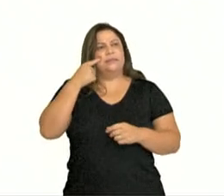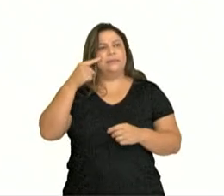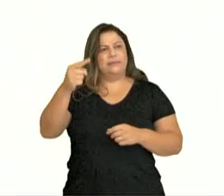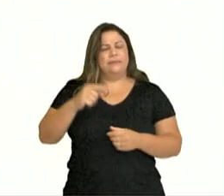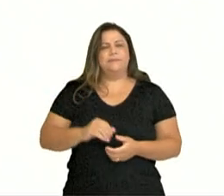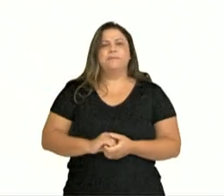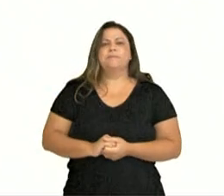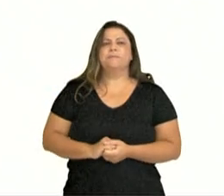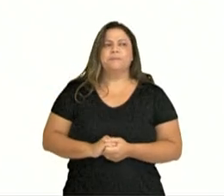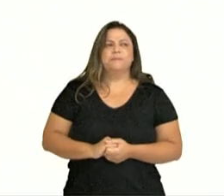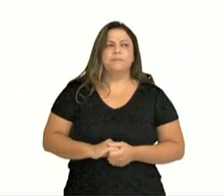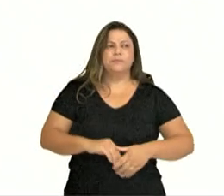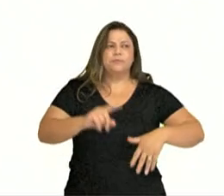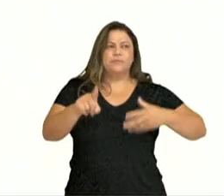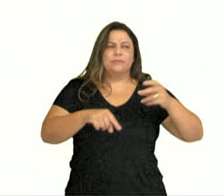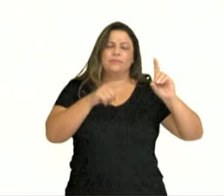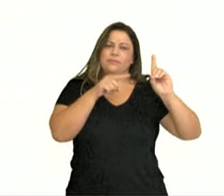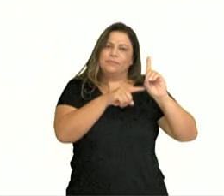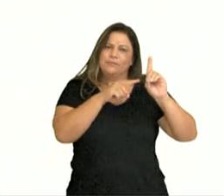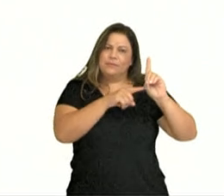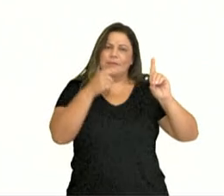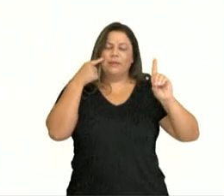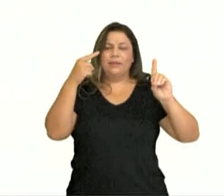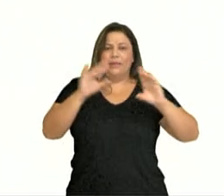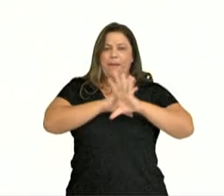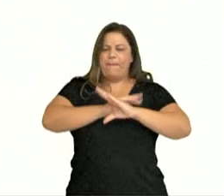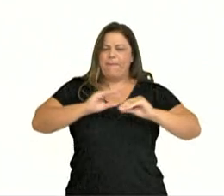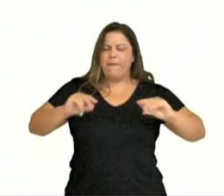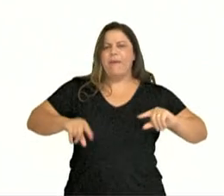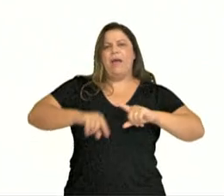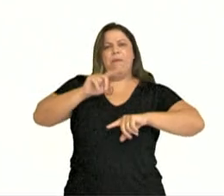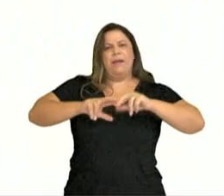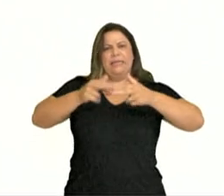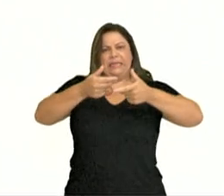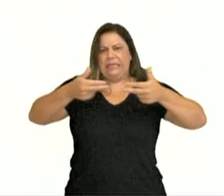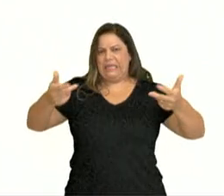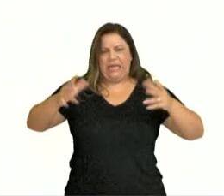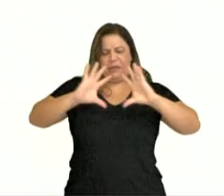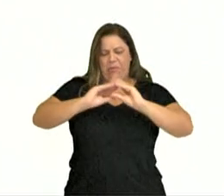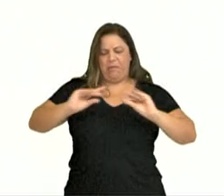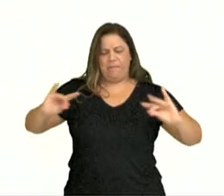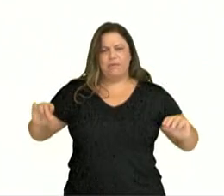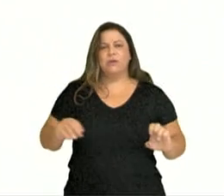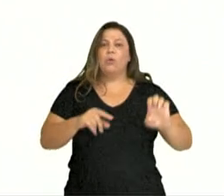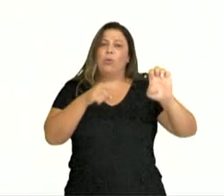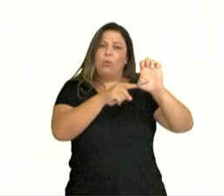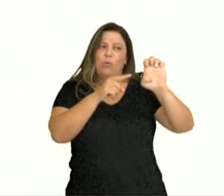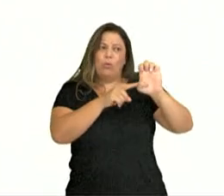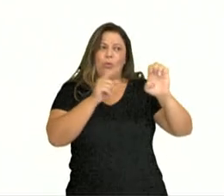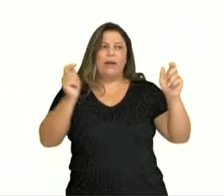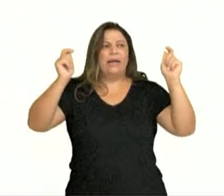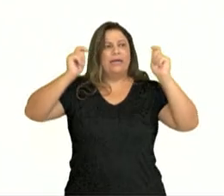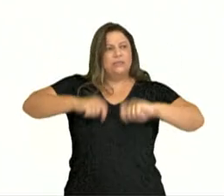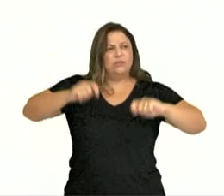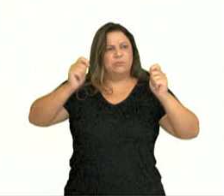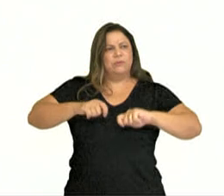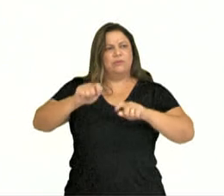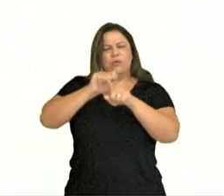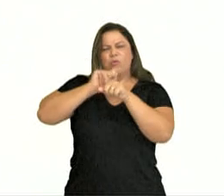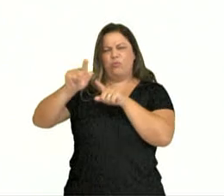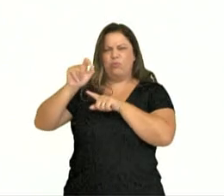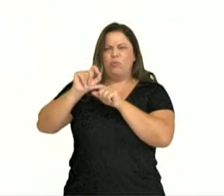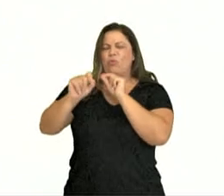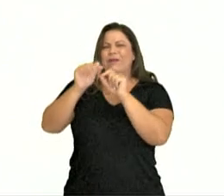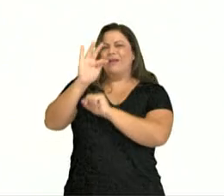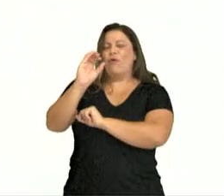D, degradar qualquer tipo de matéria inorgânica ou orgânica, ou E, disponibilizar o fósforo para